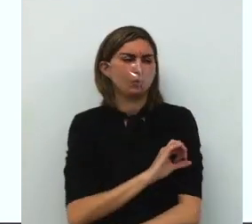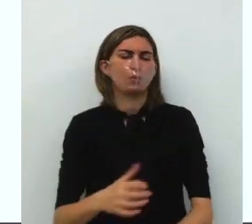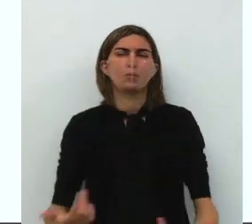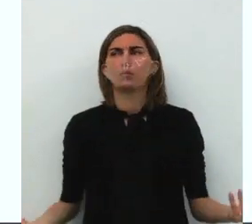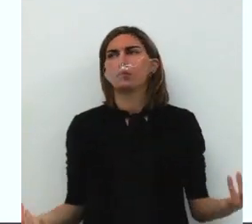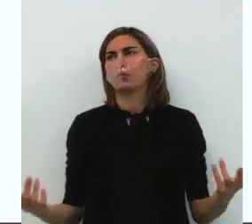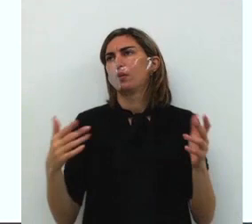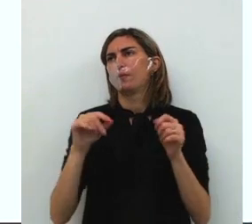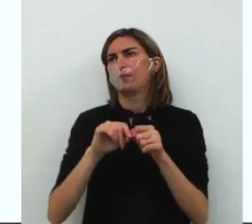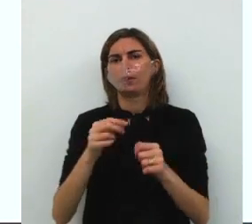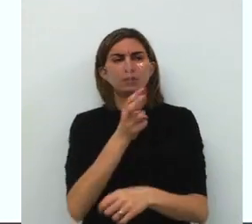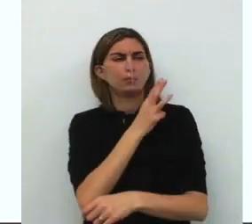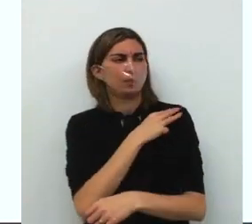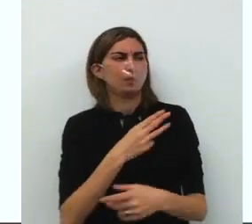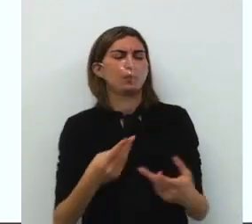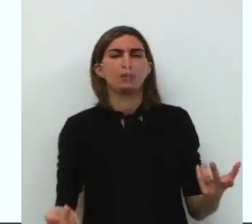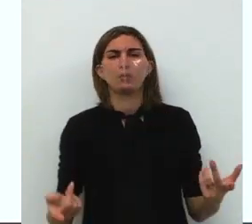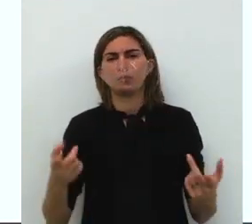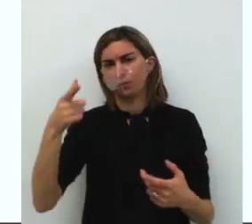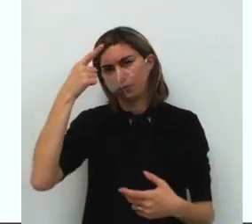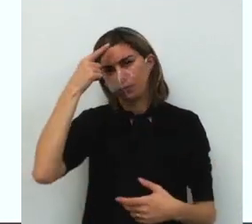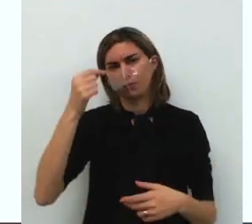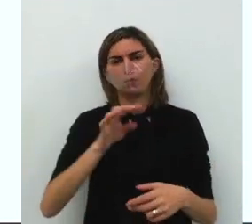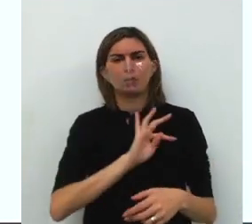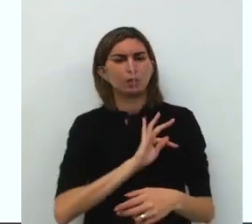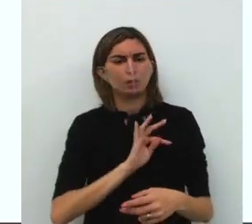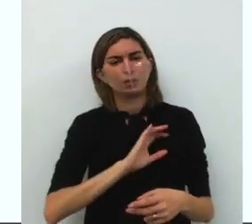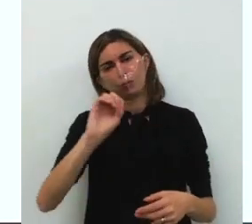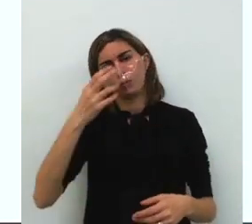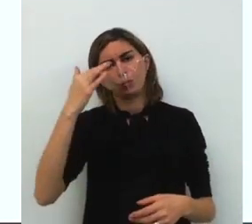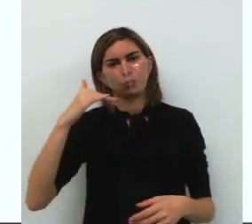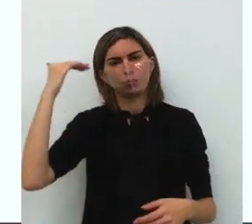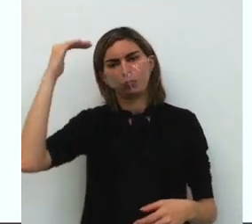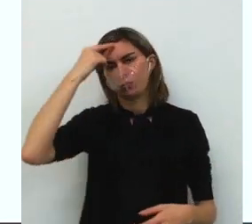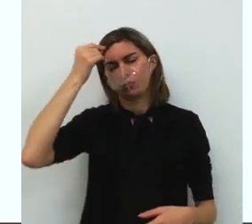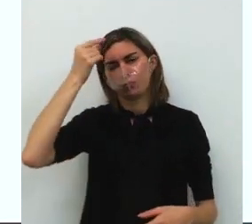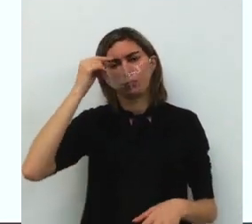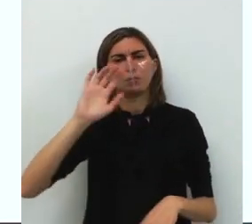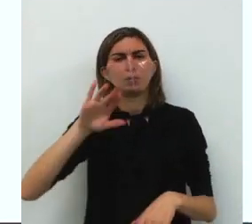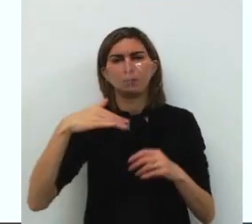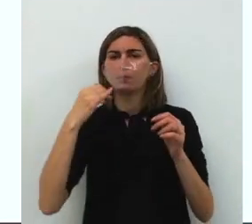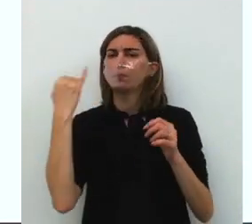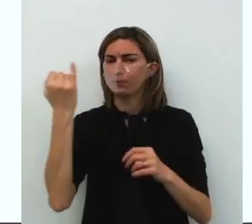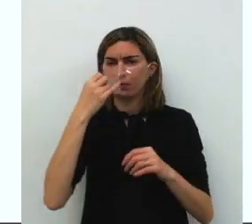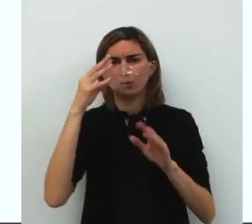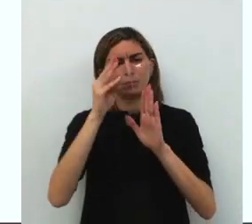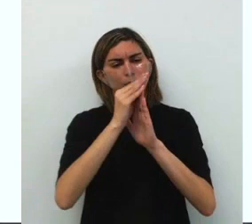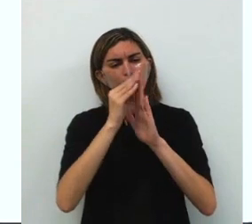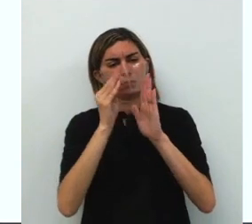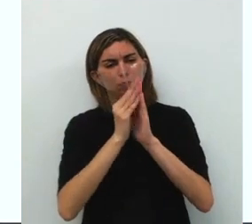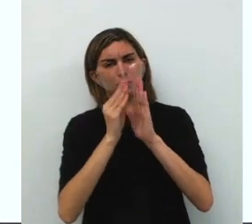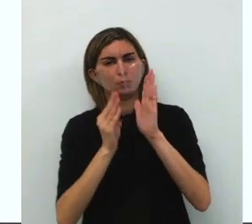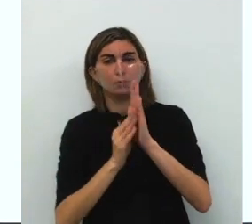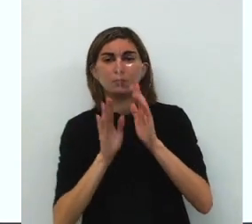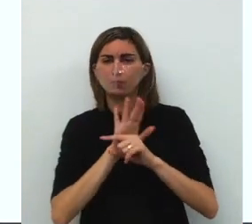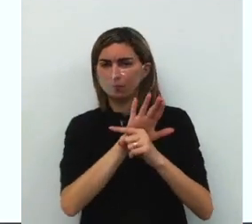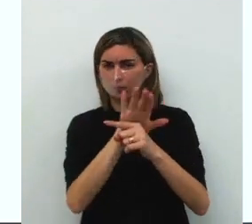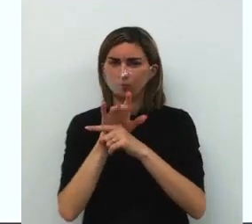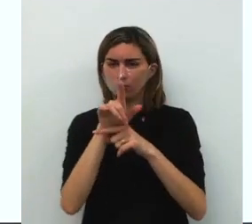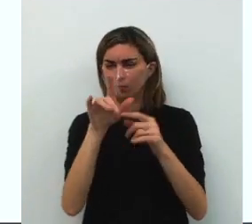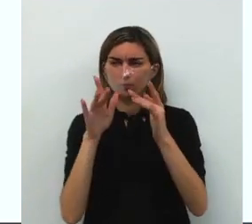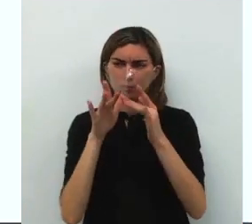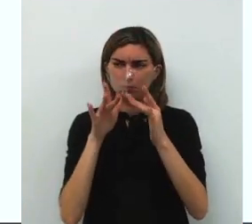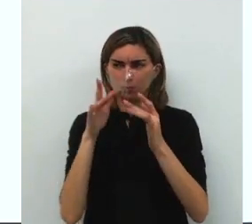9º ano, se fez o ensino médio, se tem formação técnica ou superior. Isso tudo é importante, que ajuda você a ter